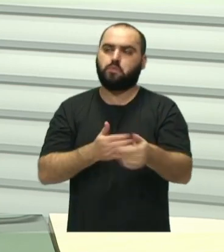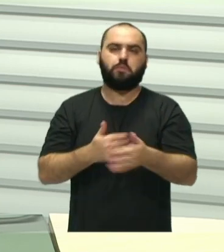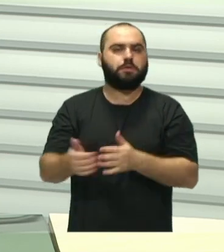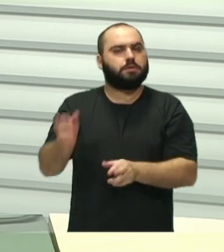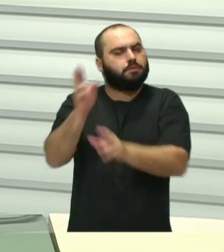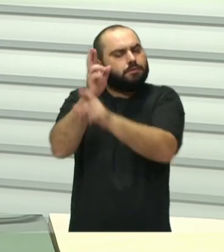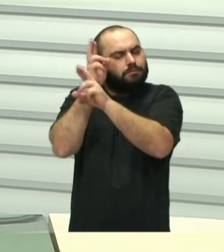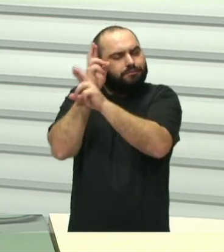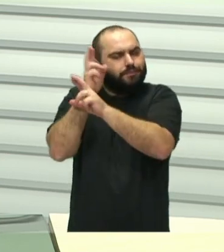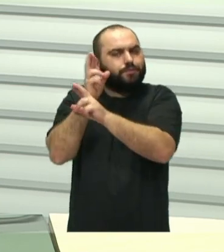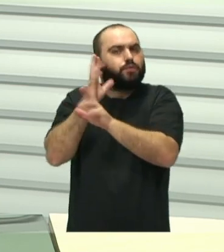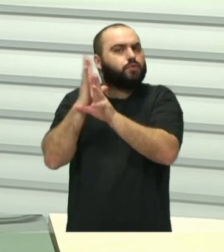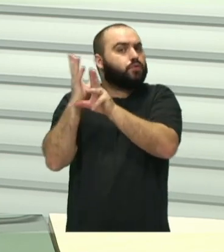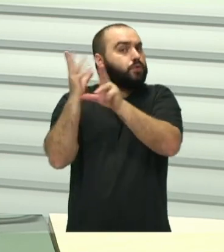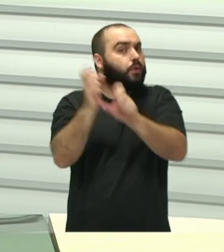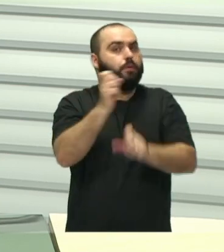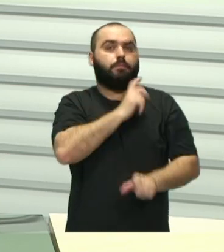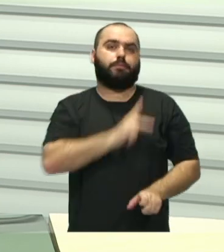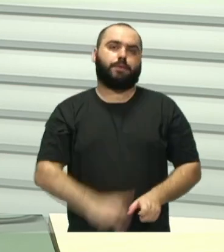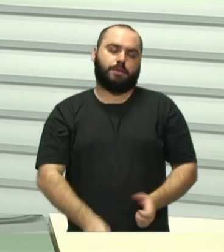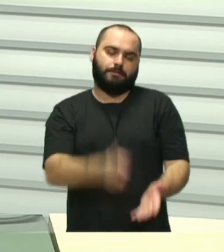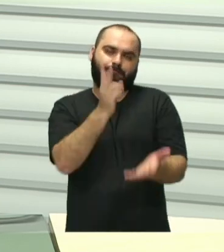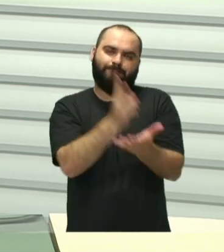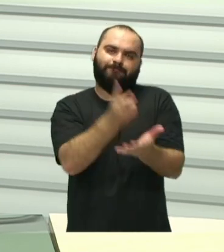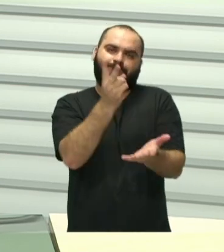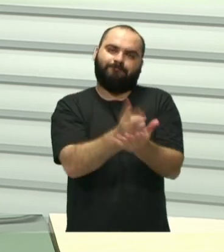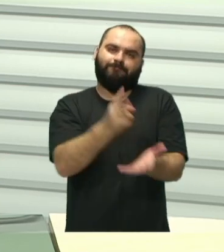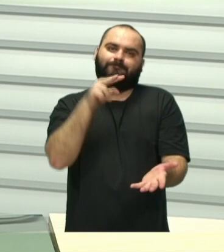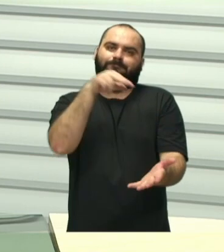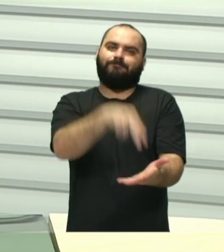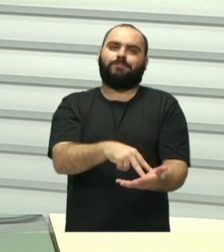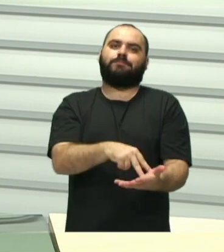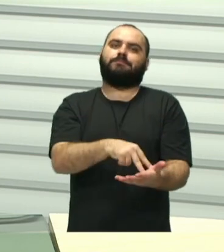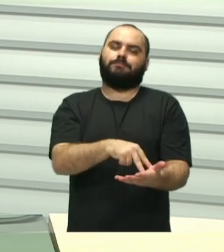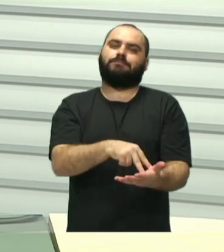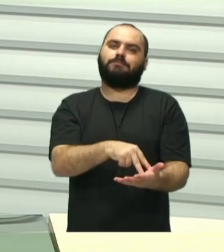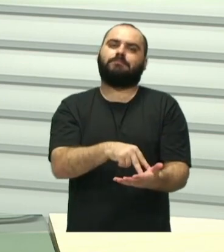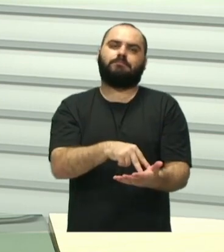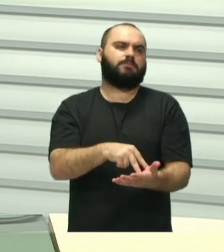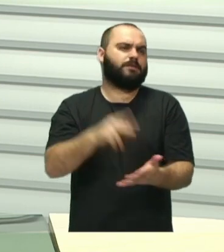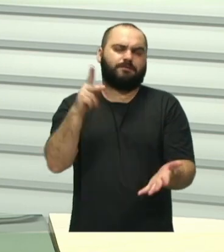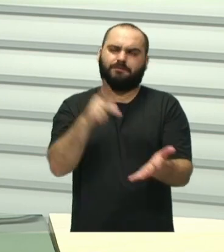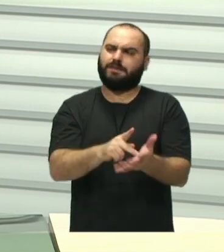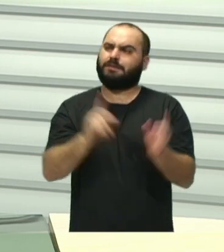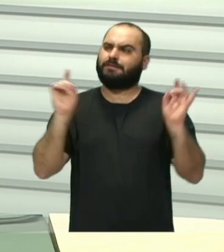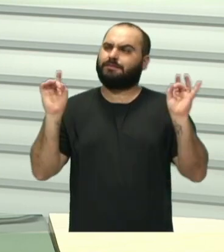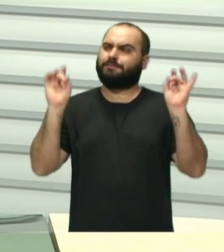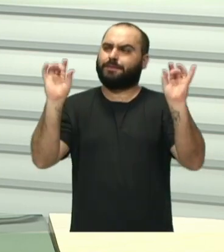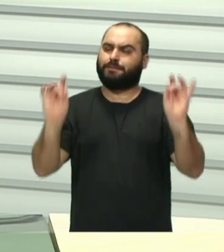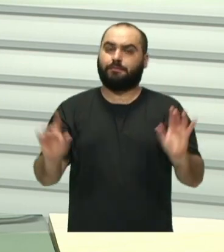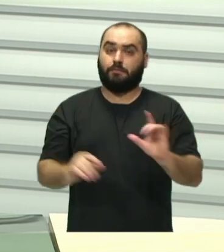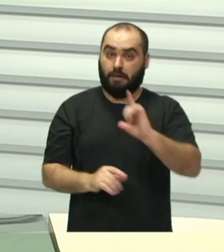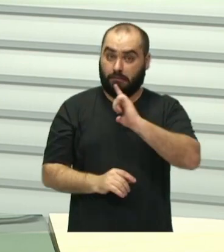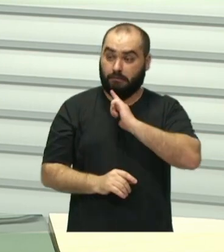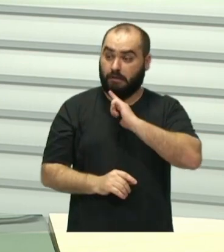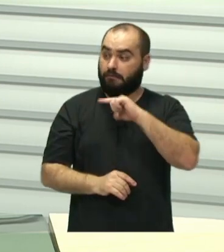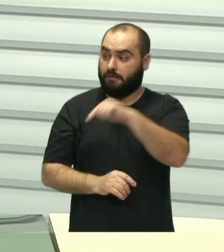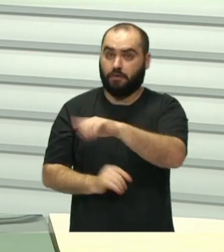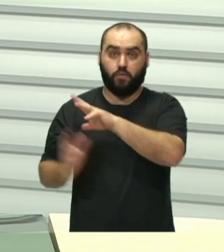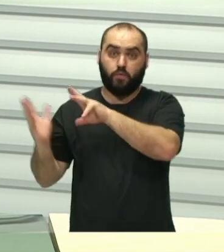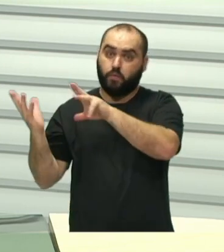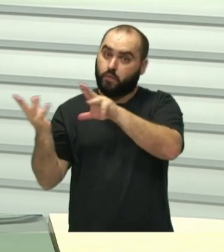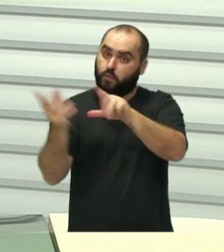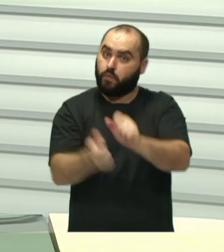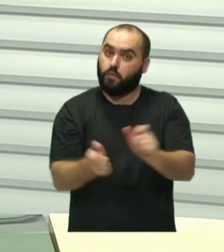presentes por aqui passem possa manter a idade no nosso calendário Foi um sucesso né mas se vemos ele é todas as entidades